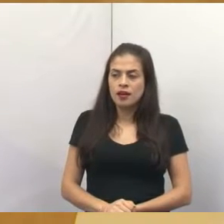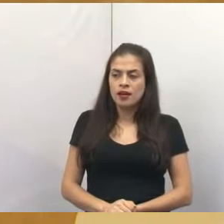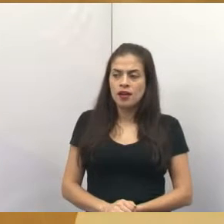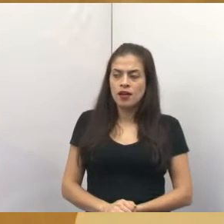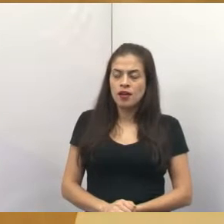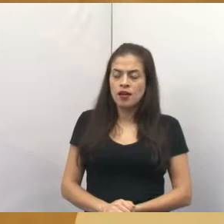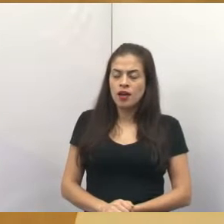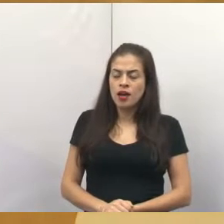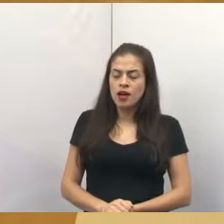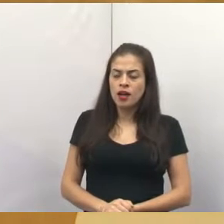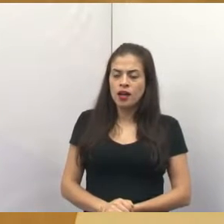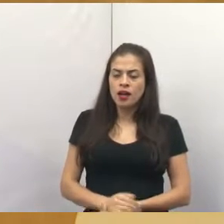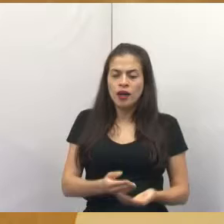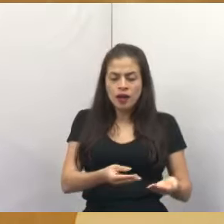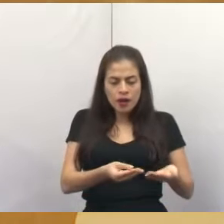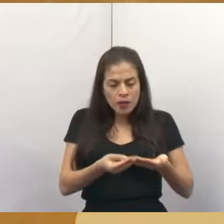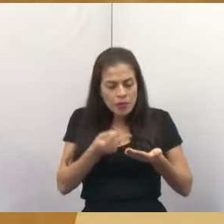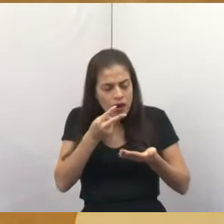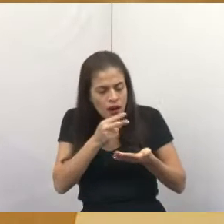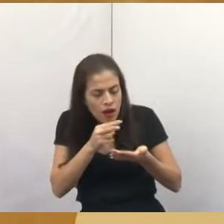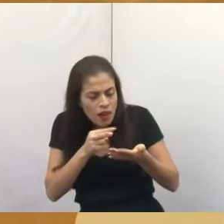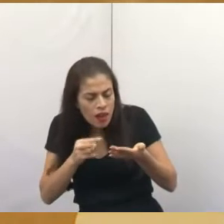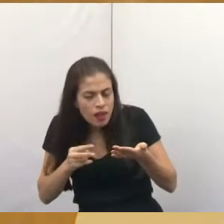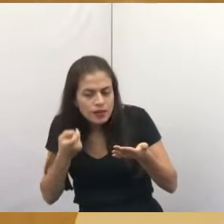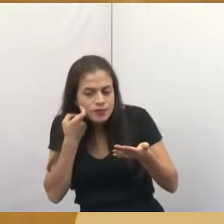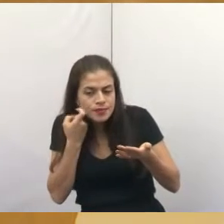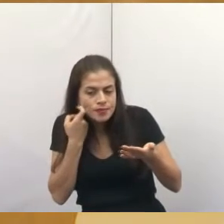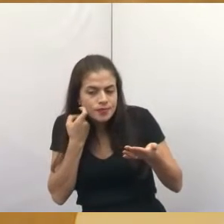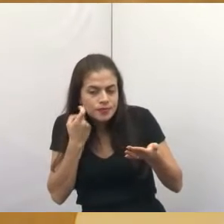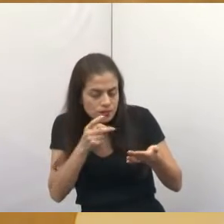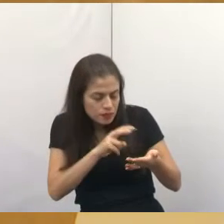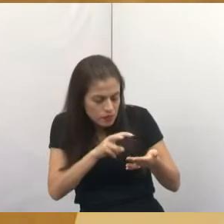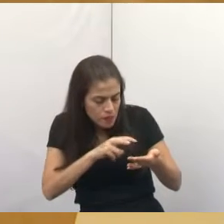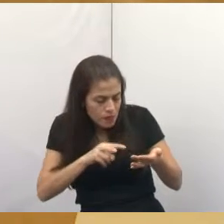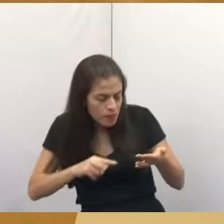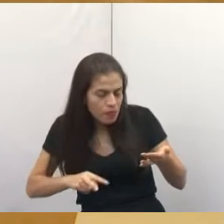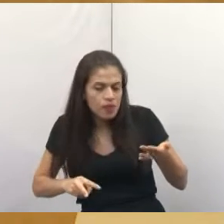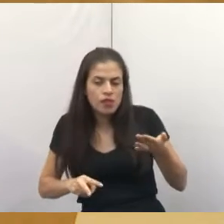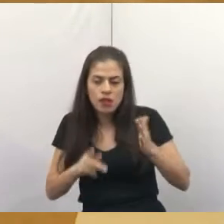ali, olhar na sexta-feira e